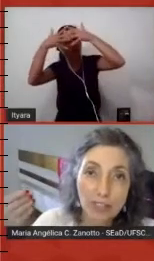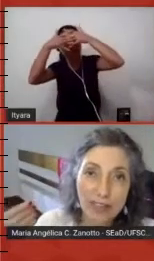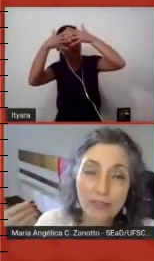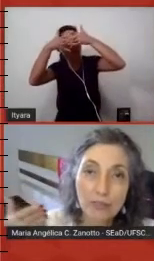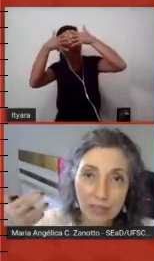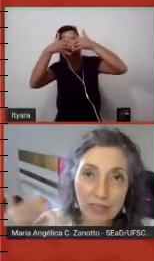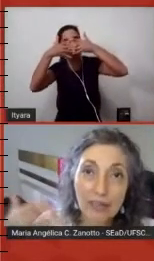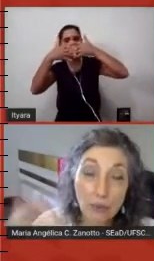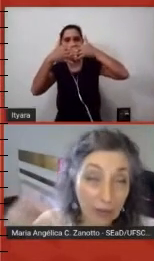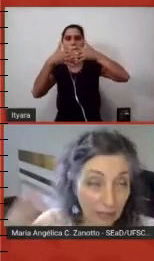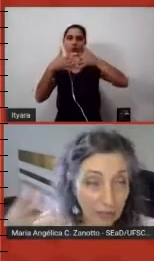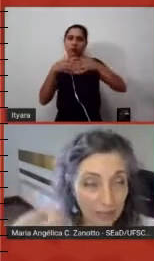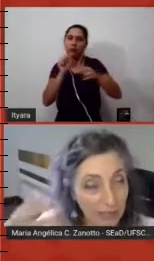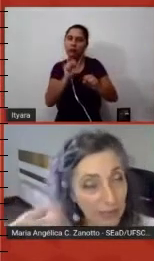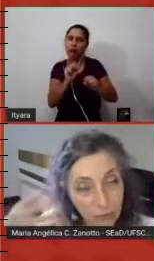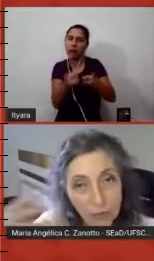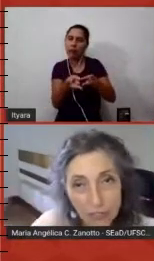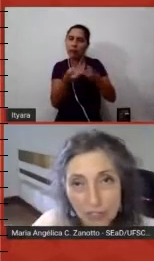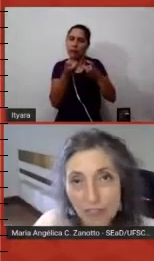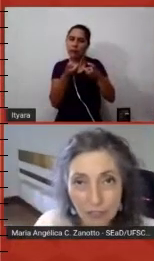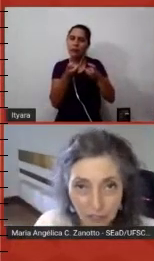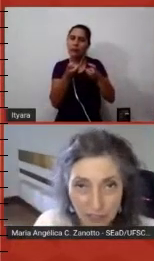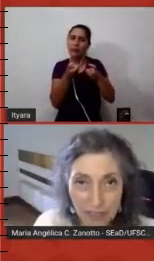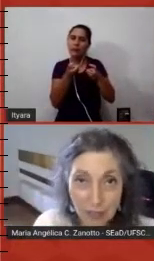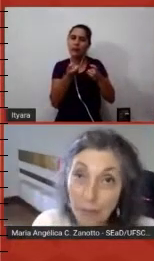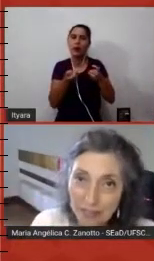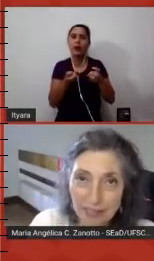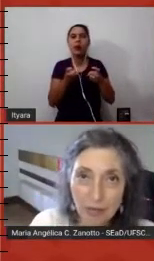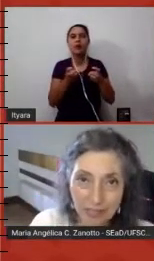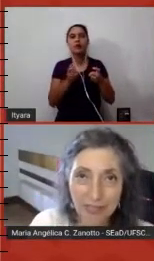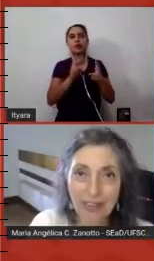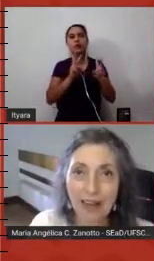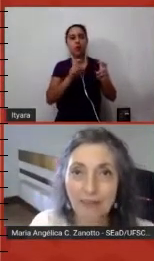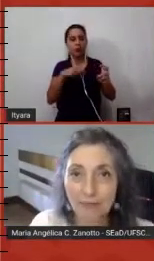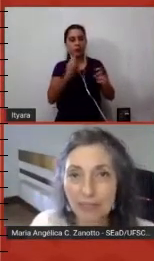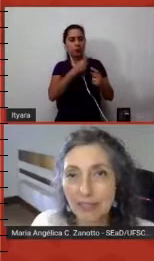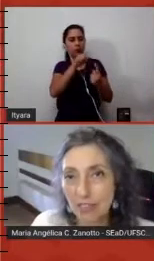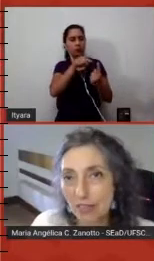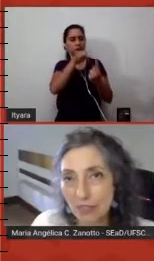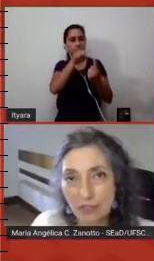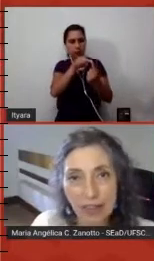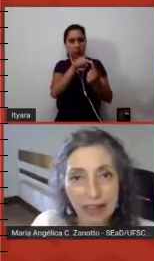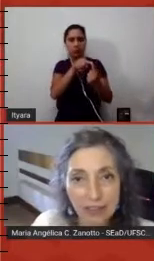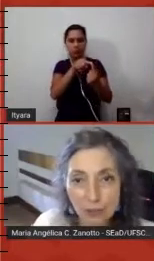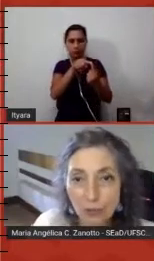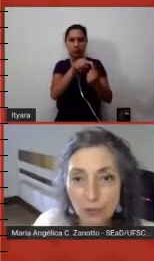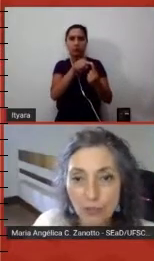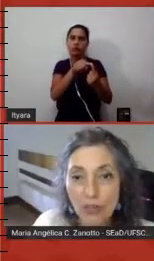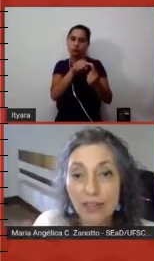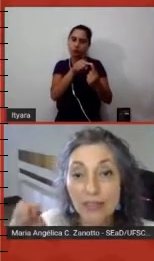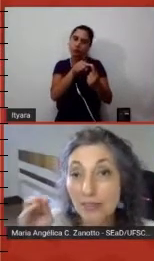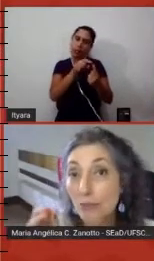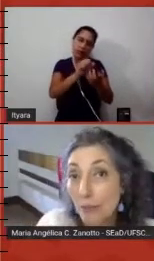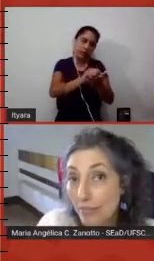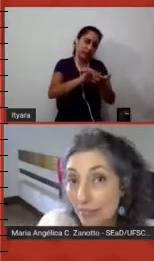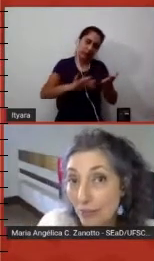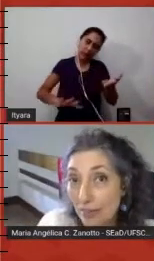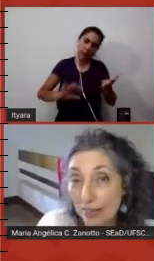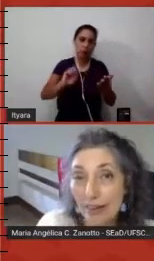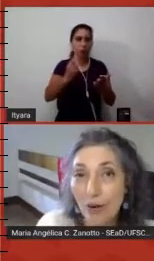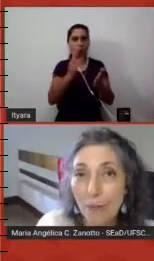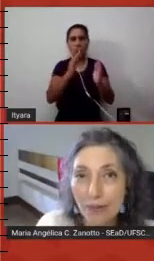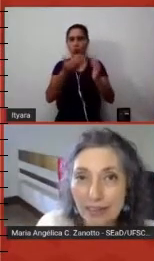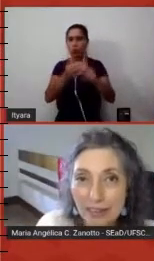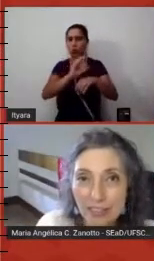o objeto, aquilo que são os objetivos que se pretende alcançar, né, seja na atividade, no curso. Então,